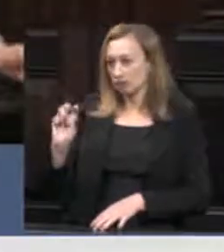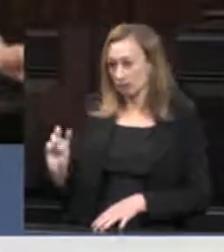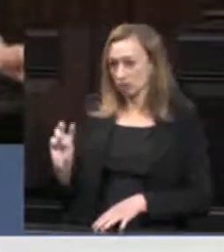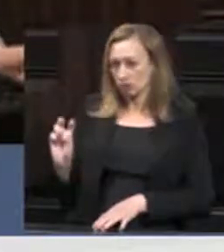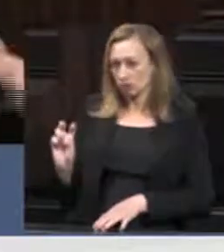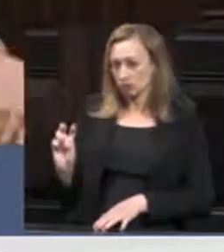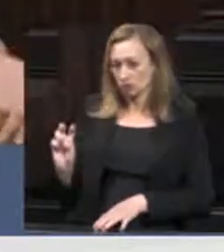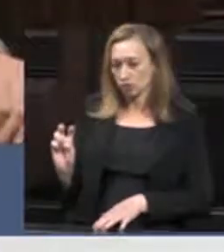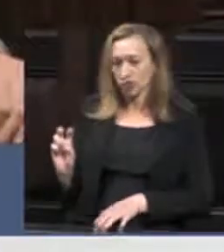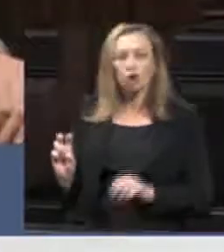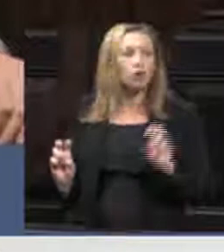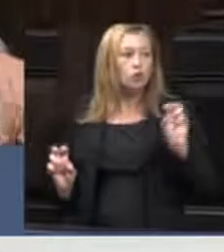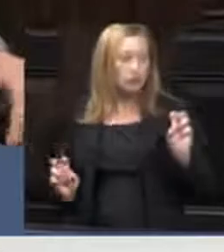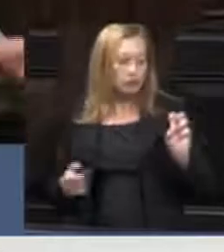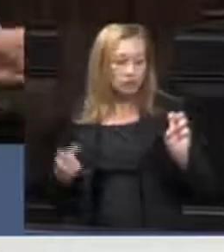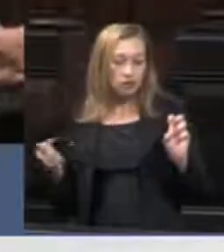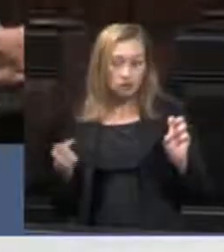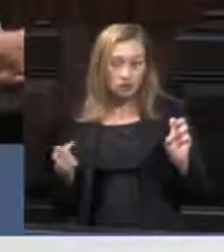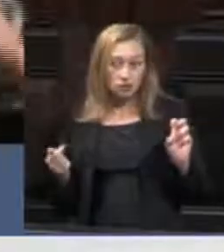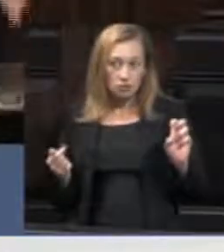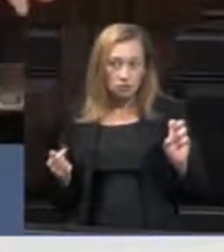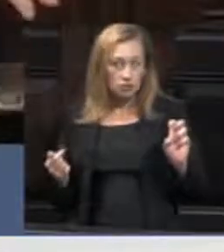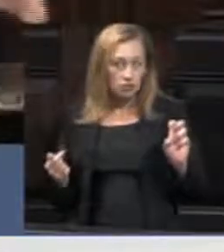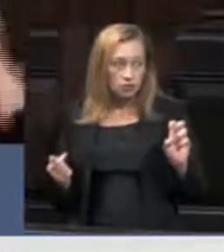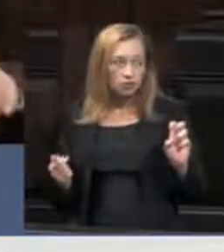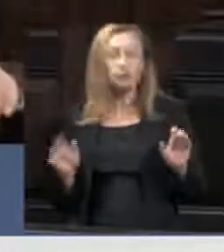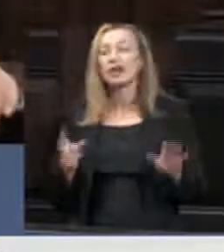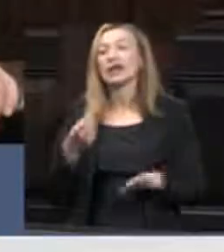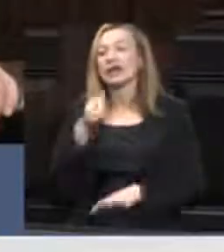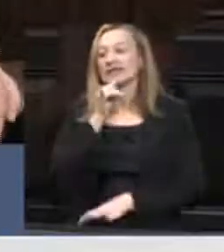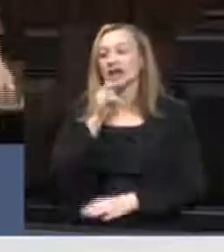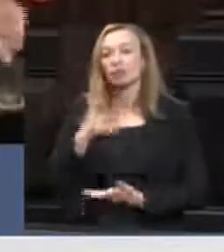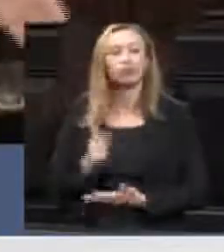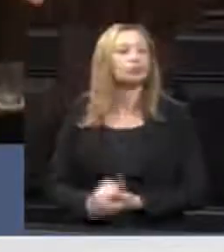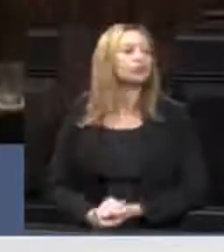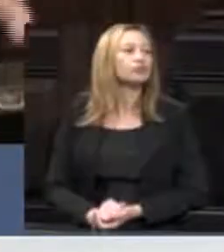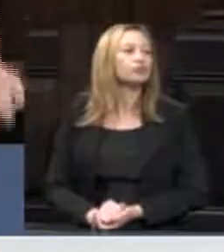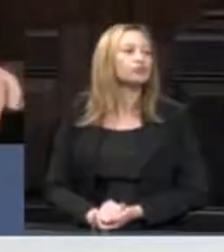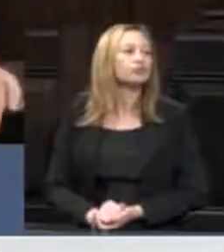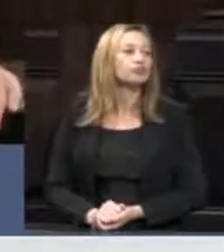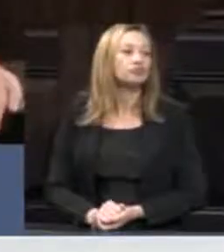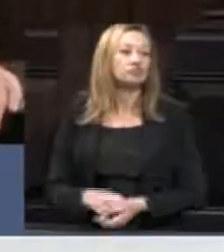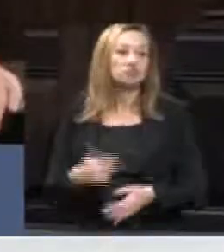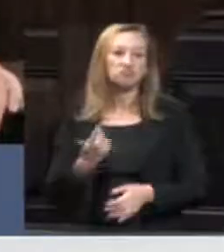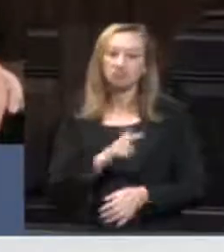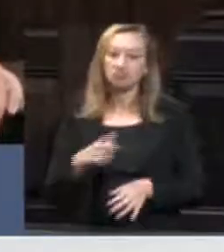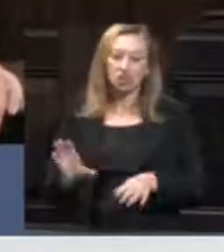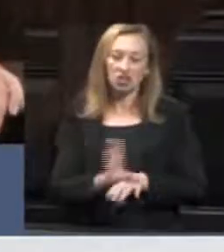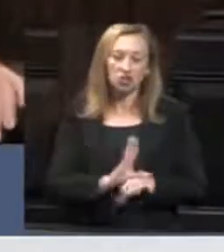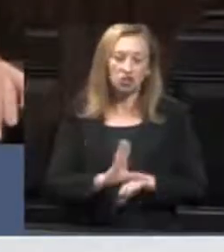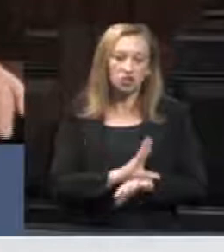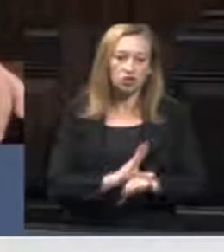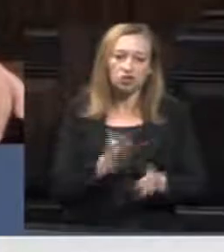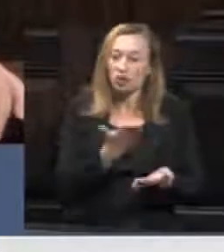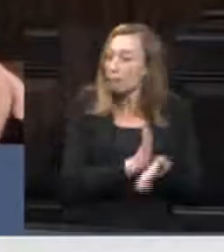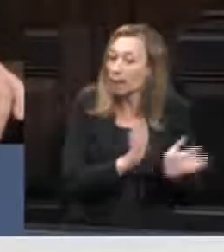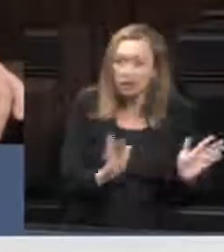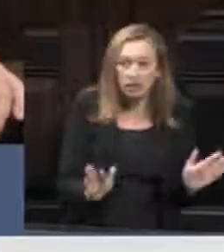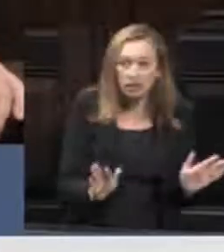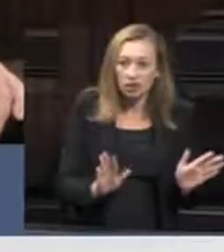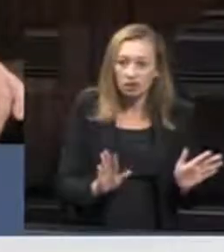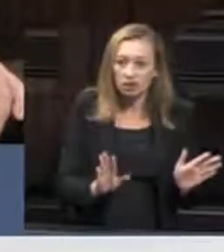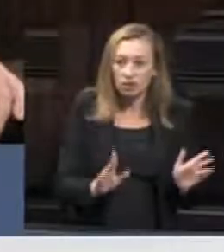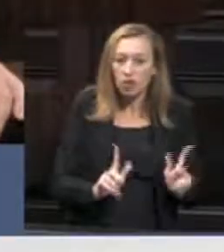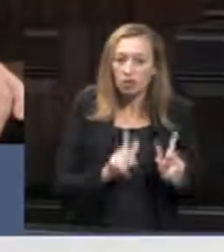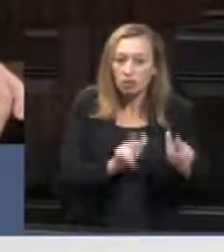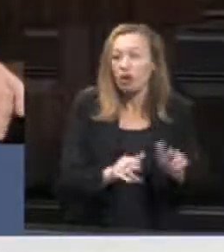Os 5 que acharam que a matéria, por exemplo, era inconstitucional, foram derrotados pelos outros